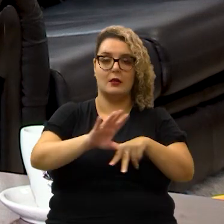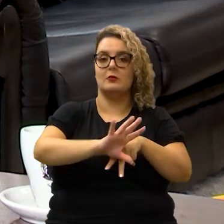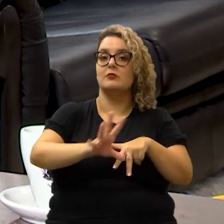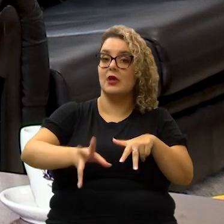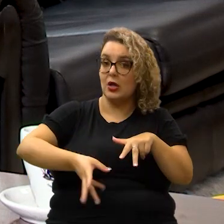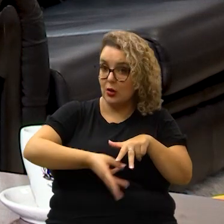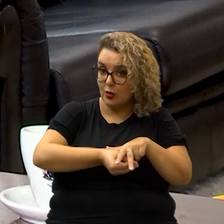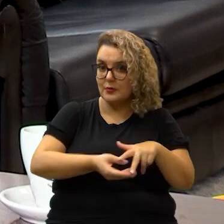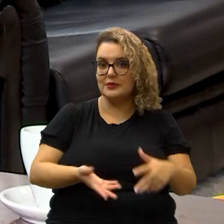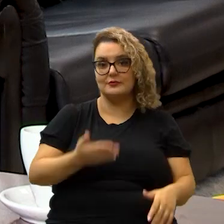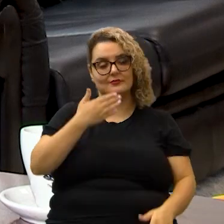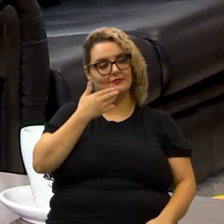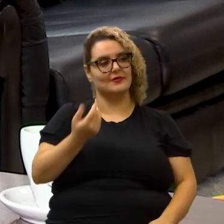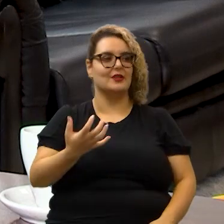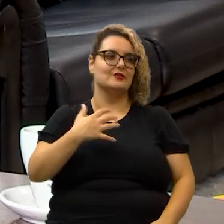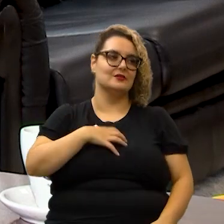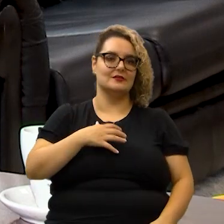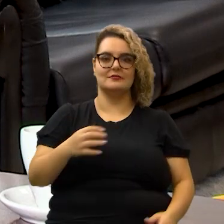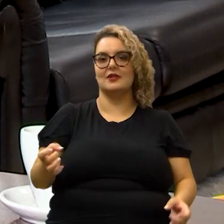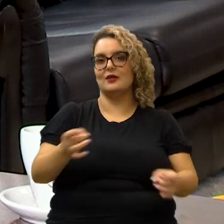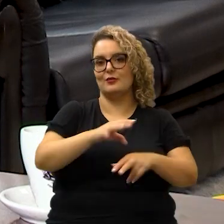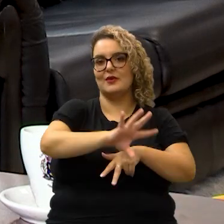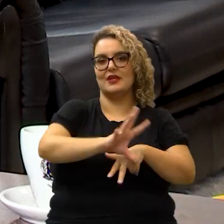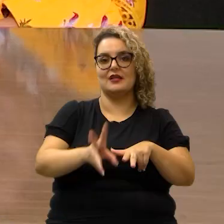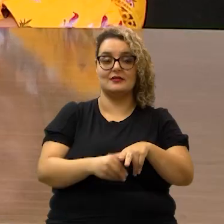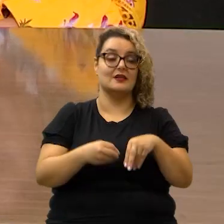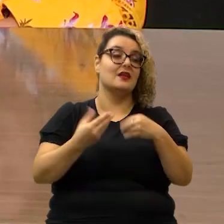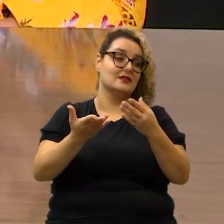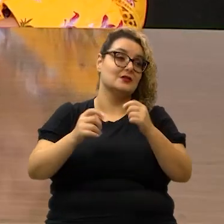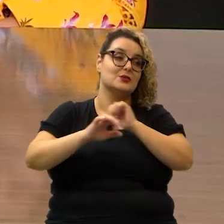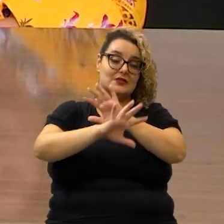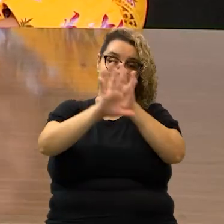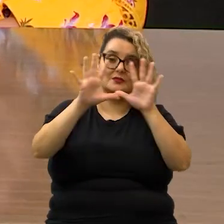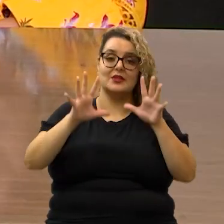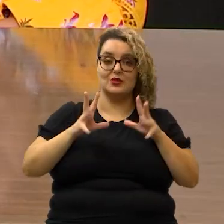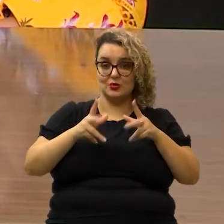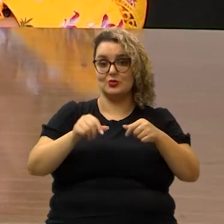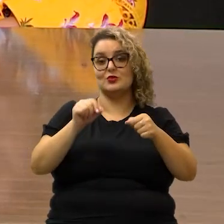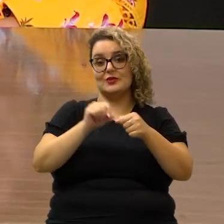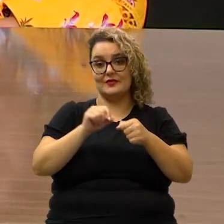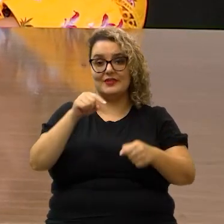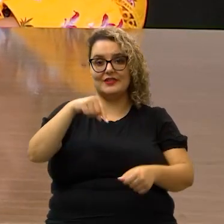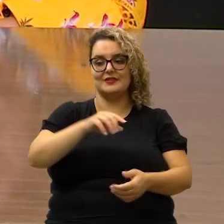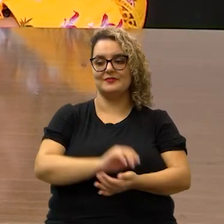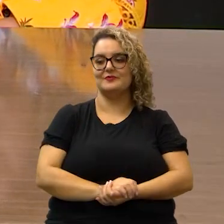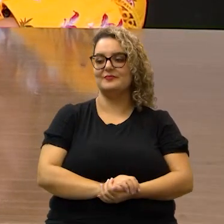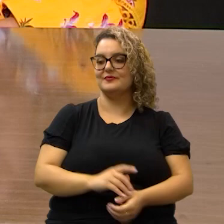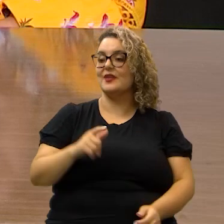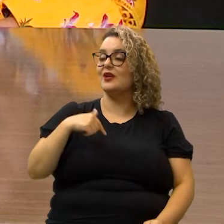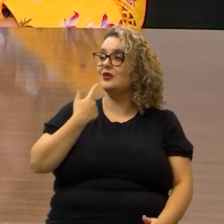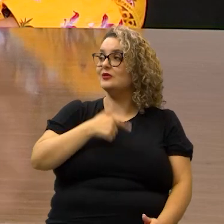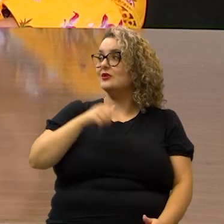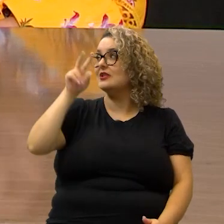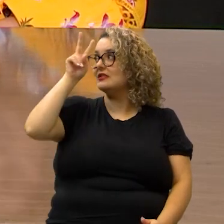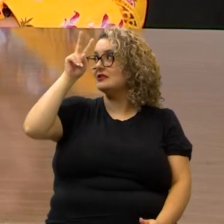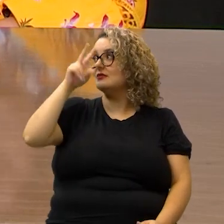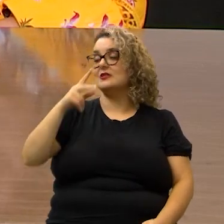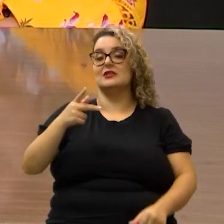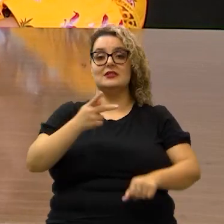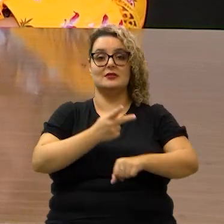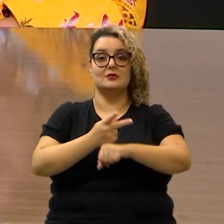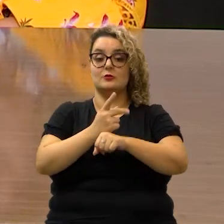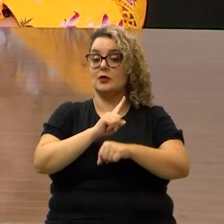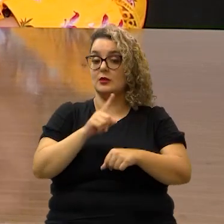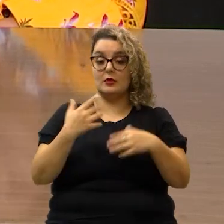corrupção é dando transparência a tudo que é feito aqui. E a gente lembra que esse prêmio Não Aceito Corrupção, ele é destinado